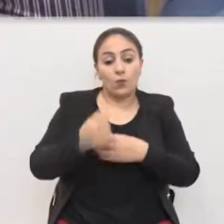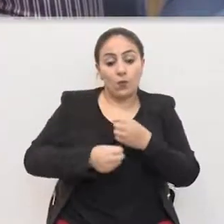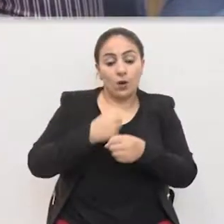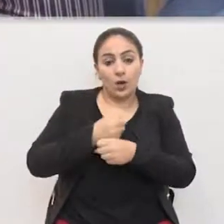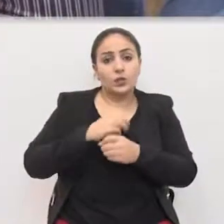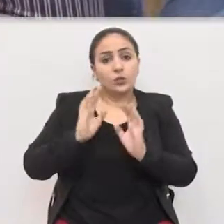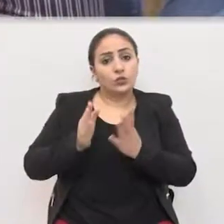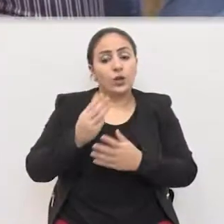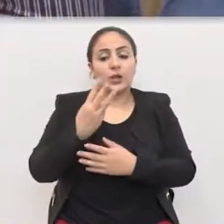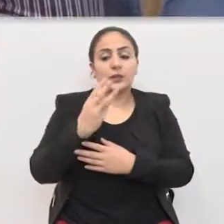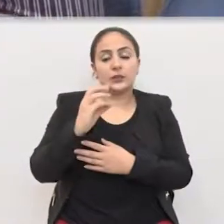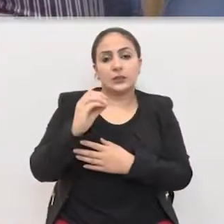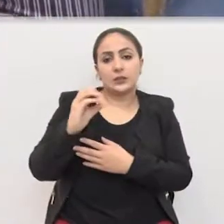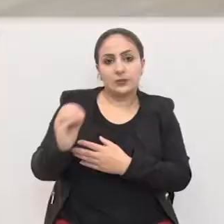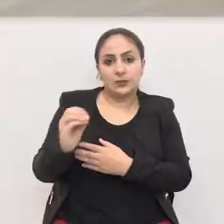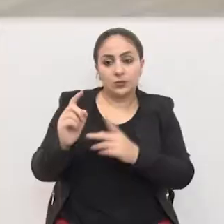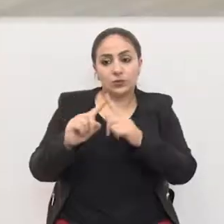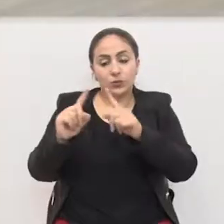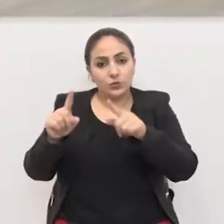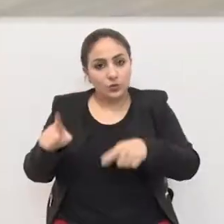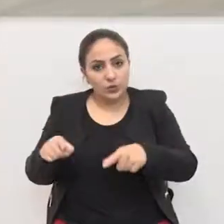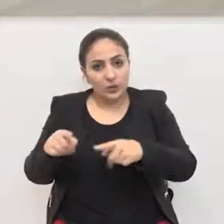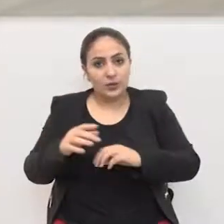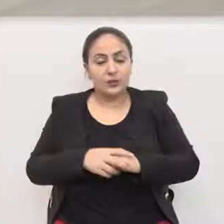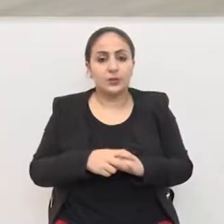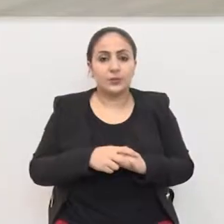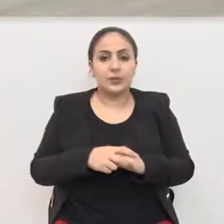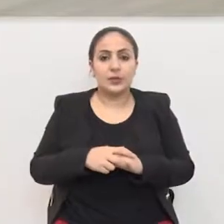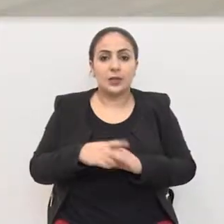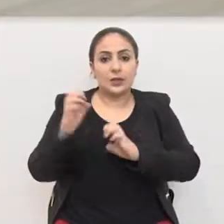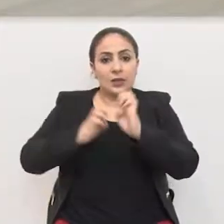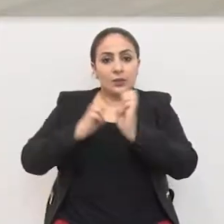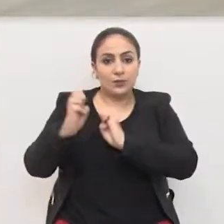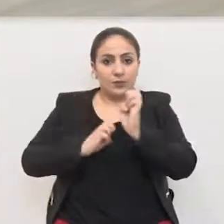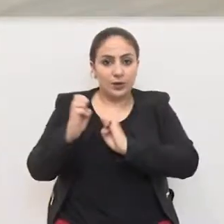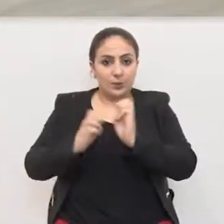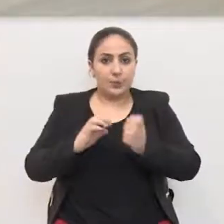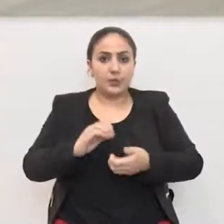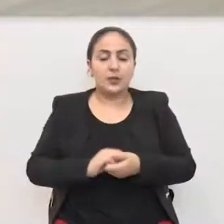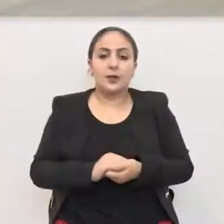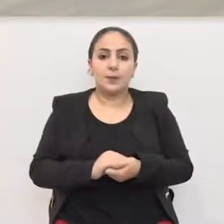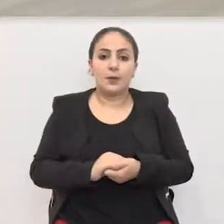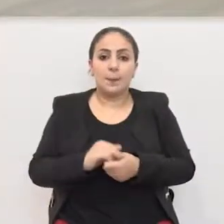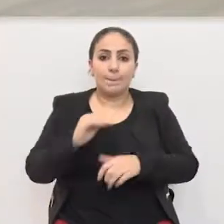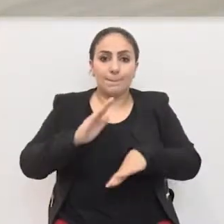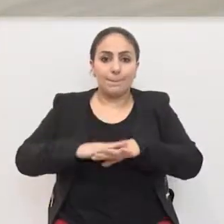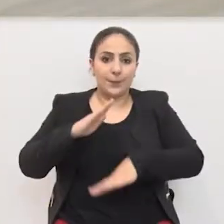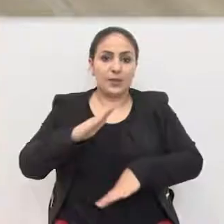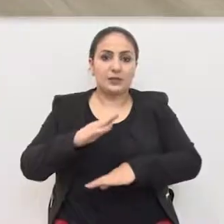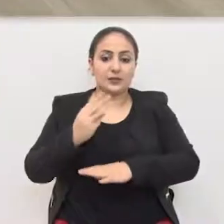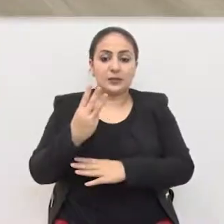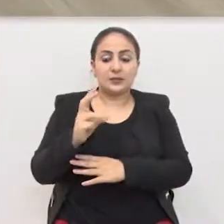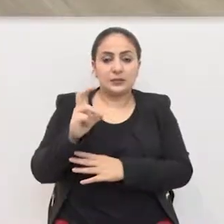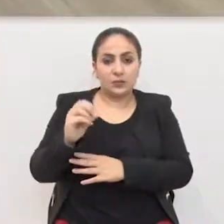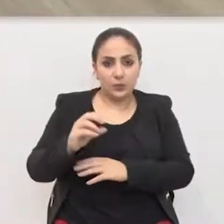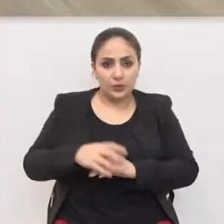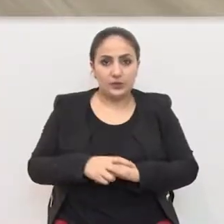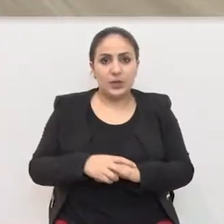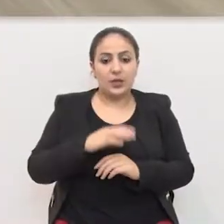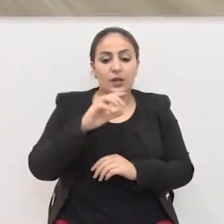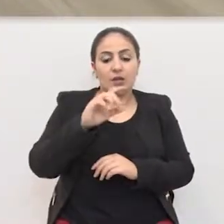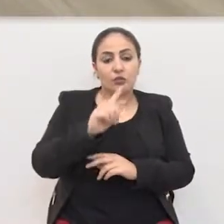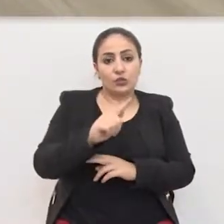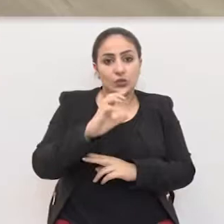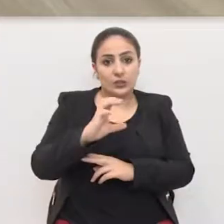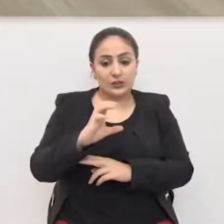ano já em torno de 300 funcionários para a fábrica, né? O faturamento aumentaria muito mais e mais 3 anos daria para 450. Que a GDC ia